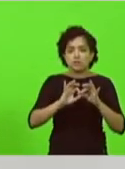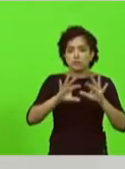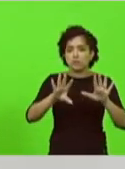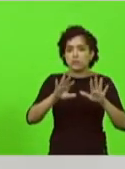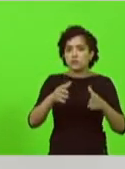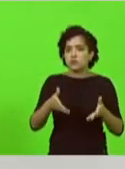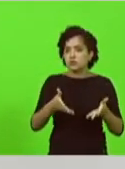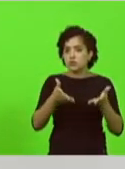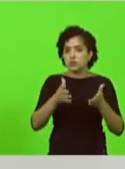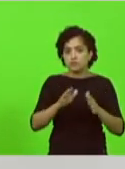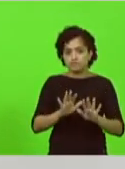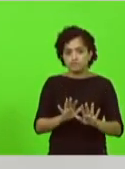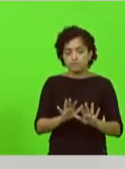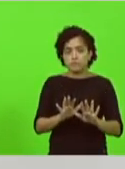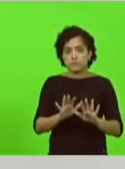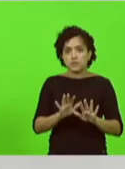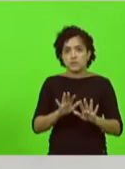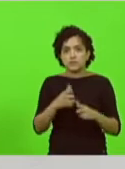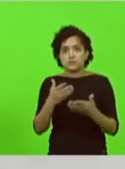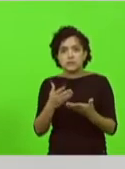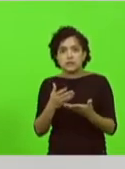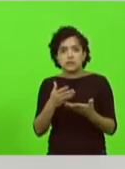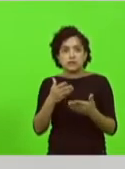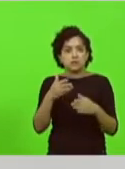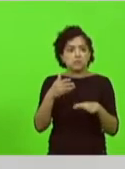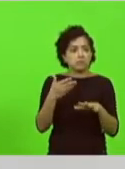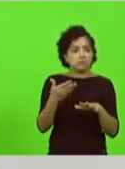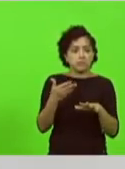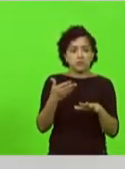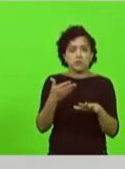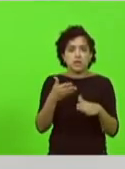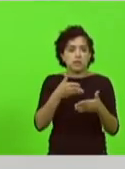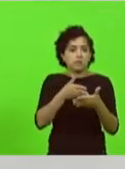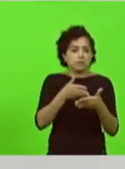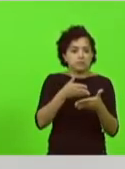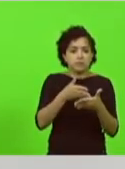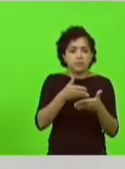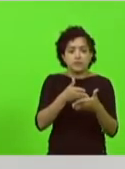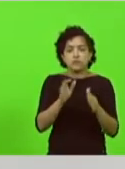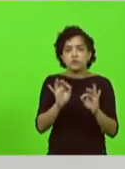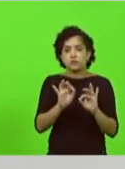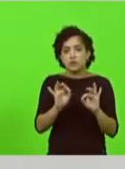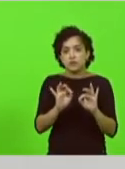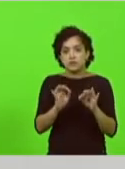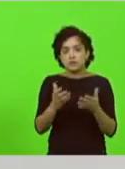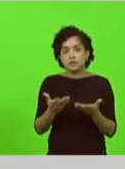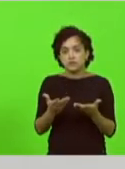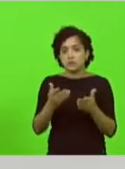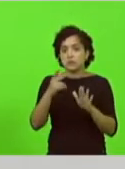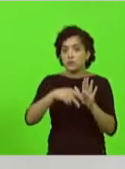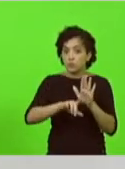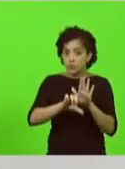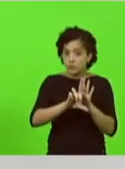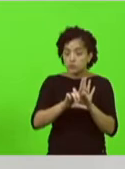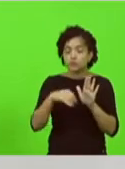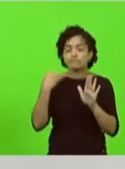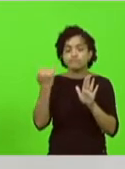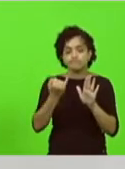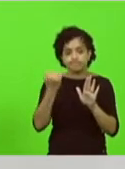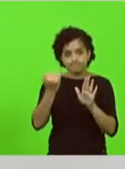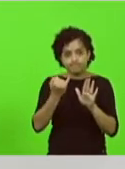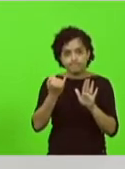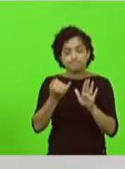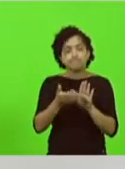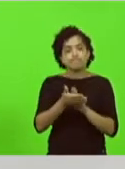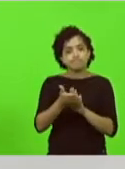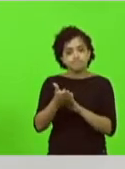né? Isso sem a interferência daquilo que é público nela. Então, esse é um projeto de muita importância. Eu quero parabenizar aqui